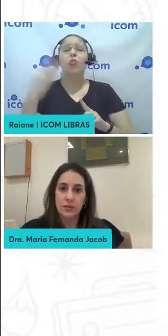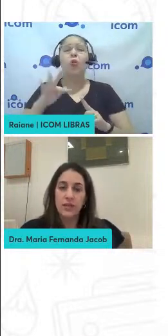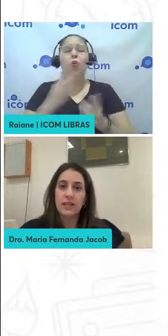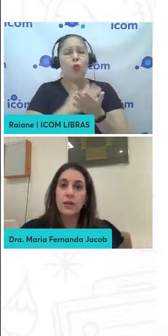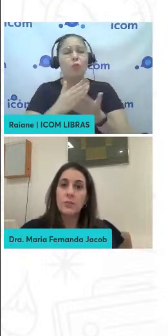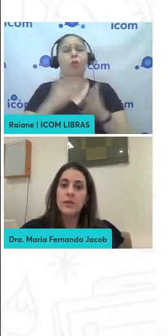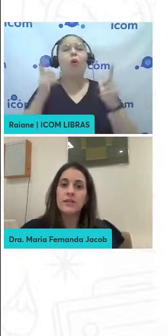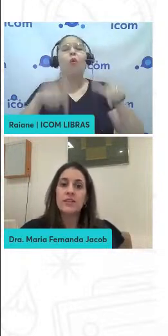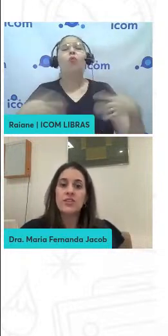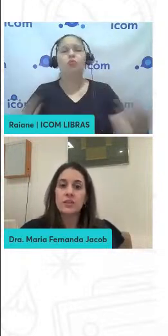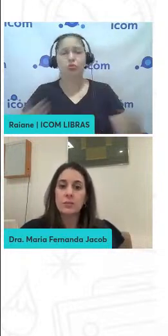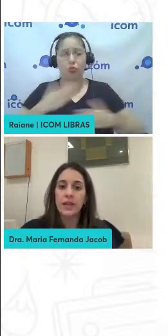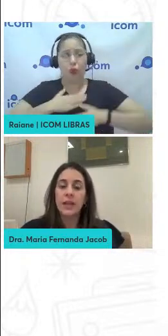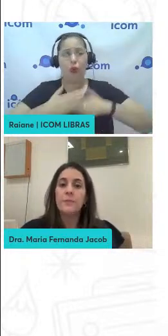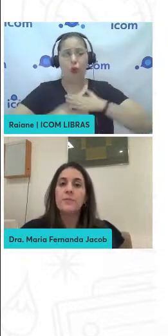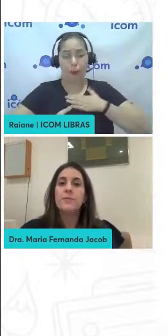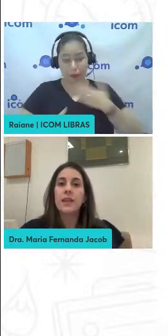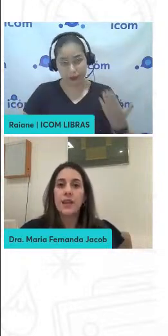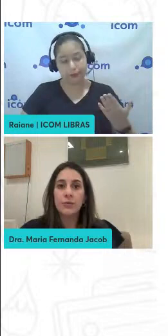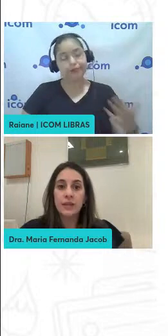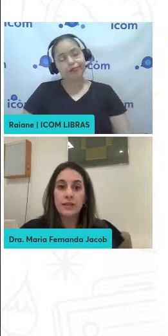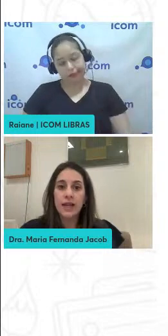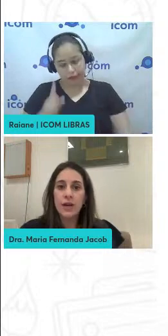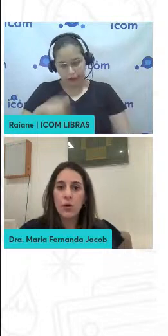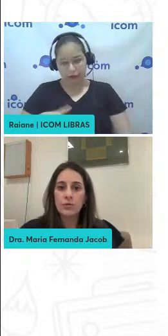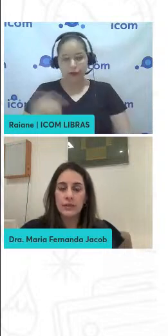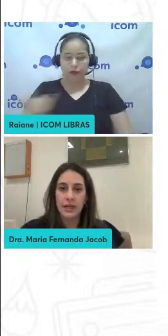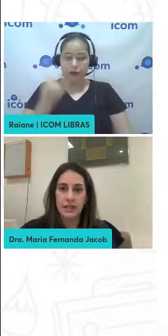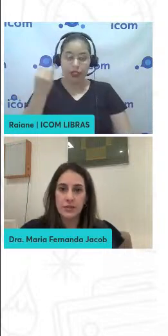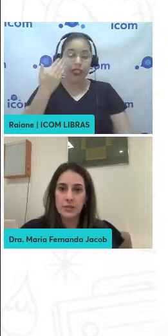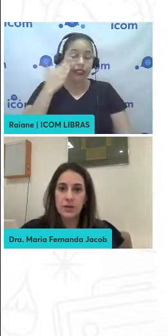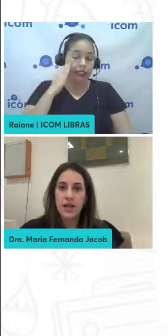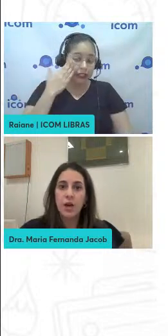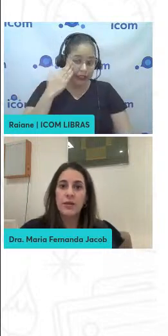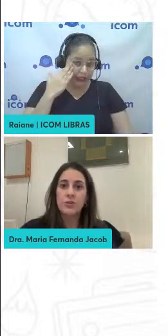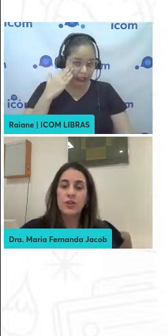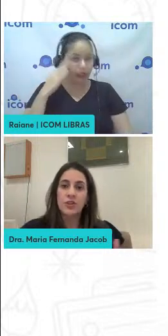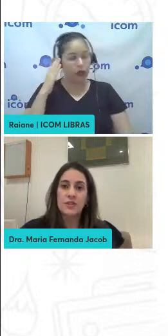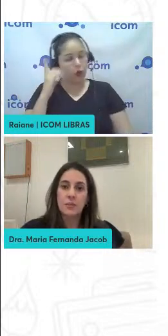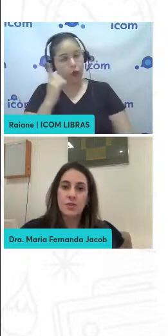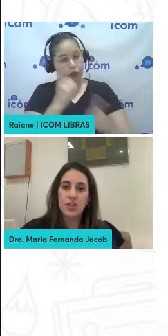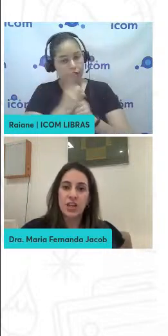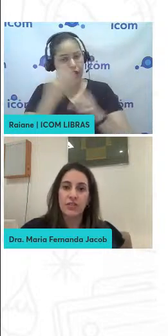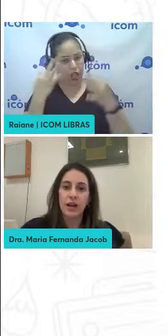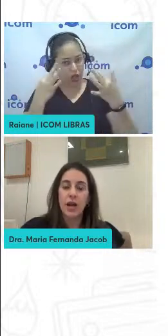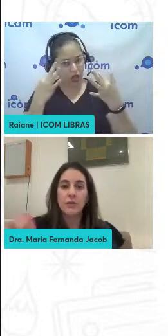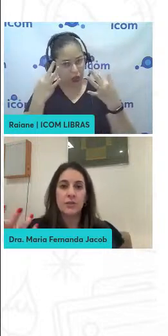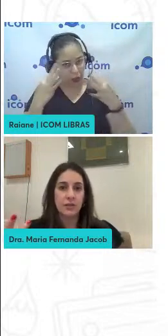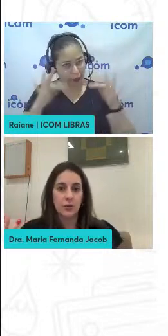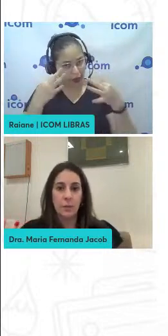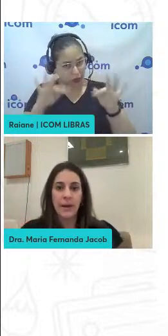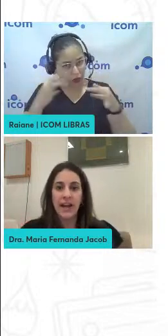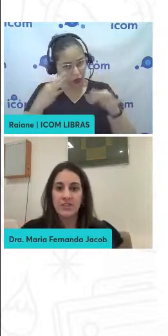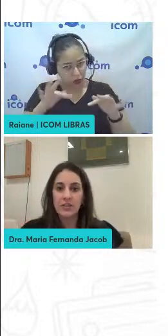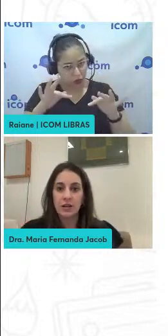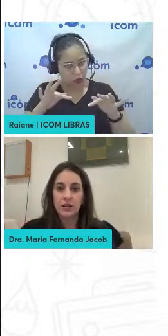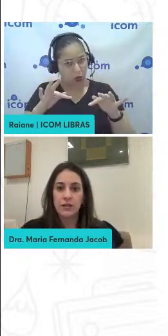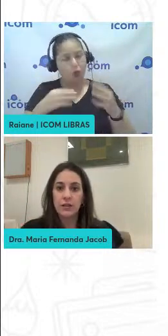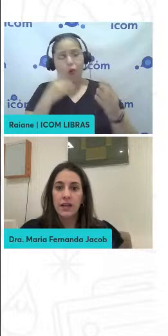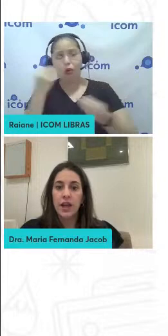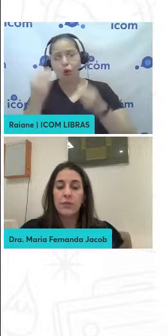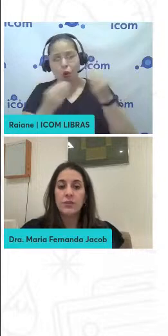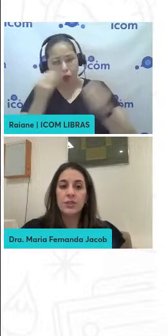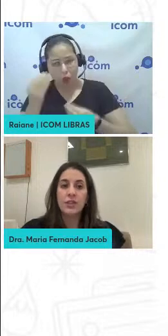essa dor. Então é importante também eu tentar encontrar isso. É uma dor nociceptiva? É uma dor